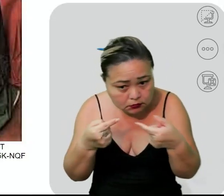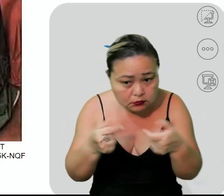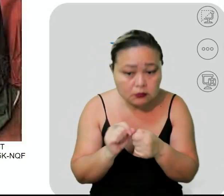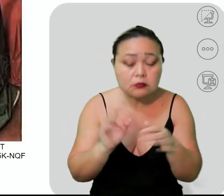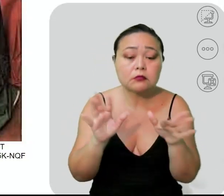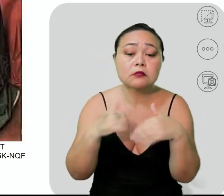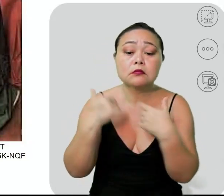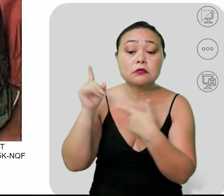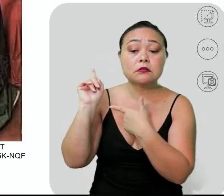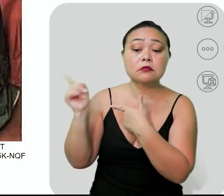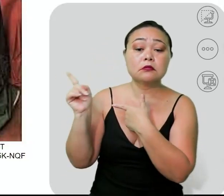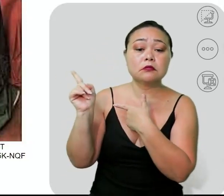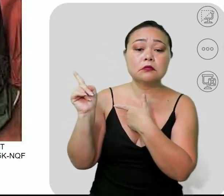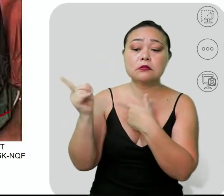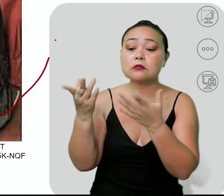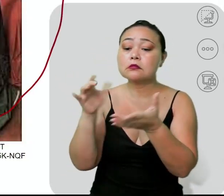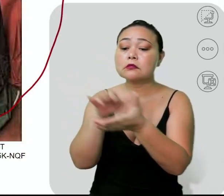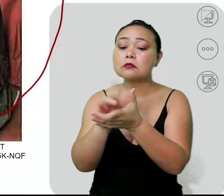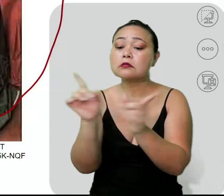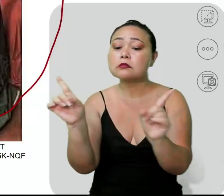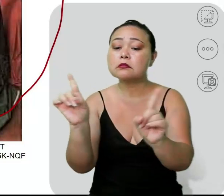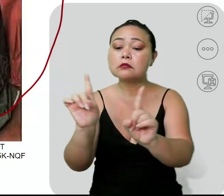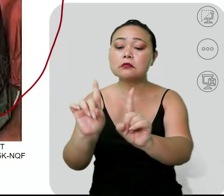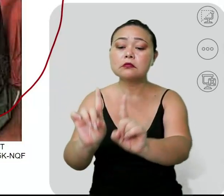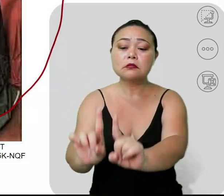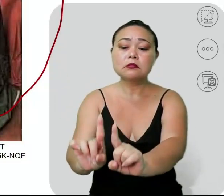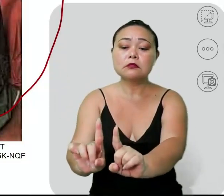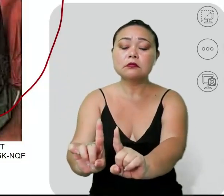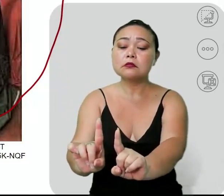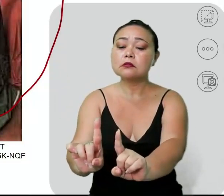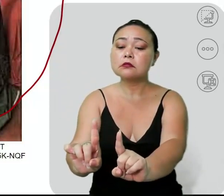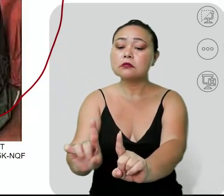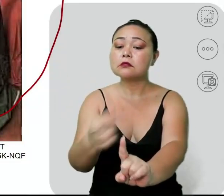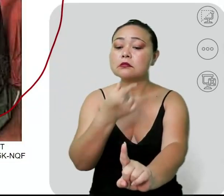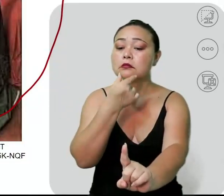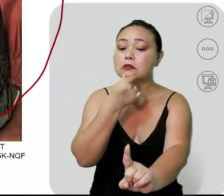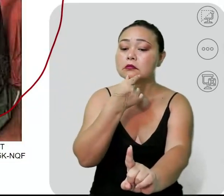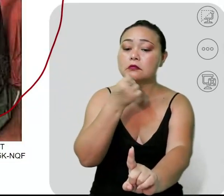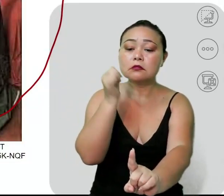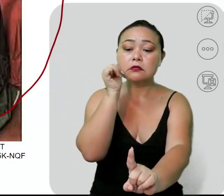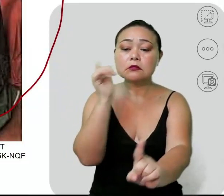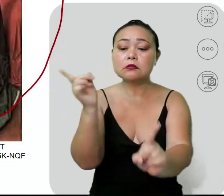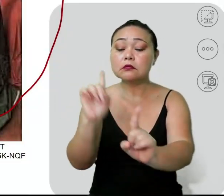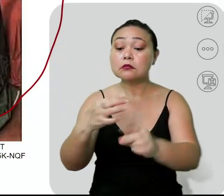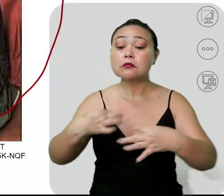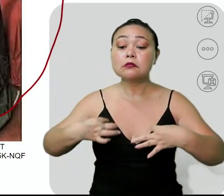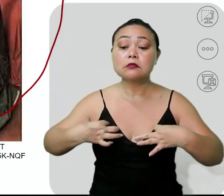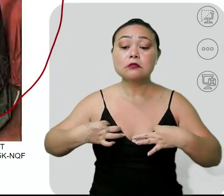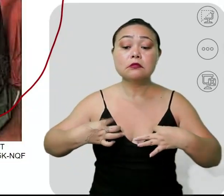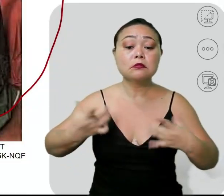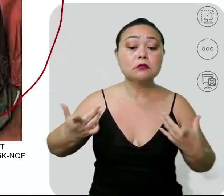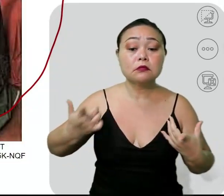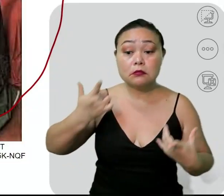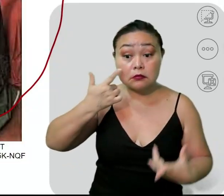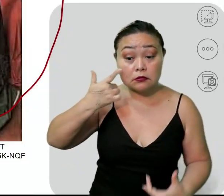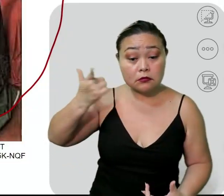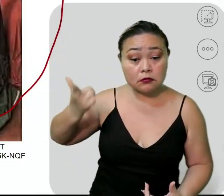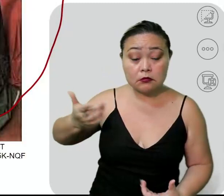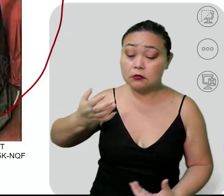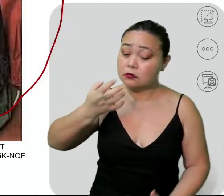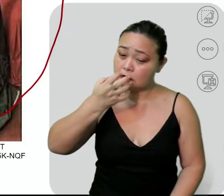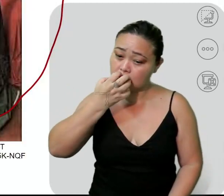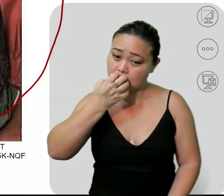assim. E aqui nós temos um casal. Olha só o tipo de vestimenta, tá? O